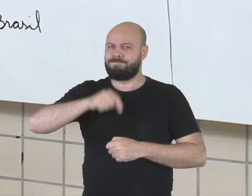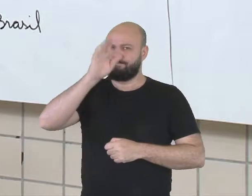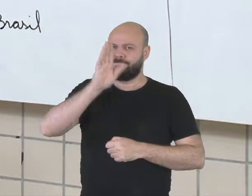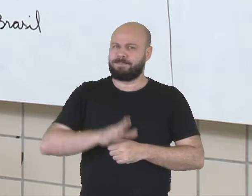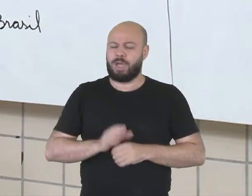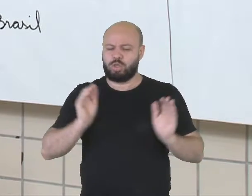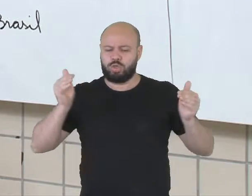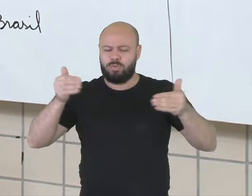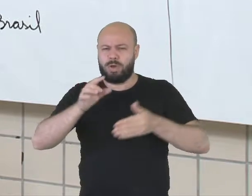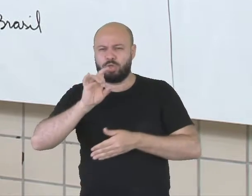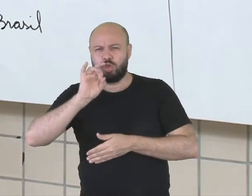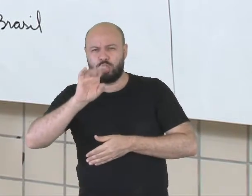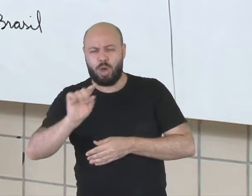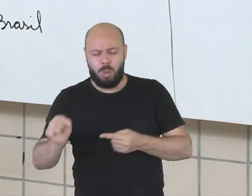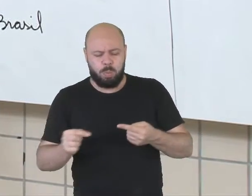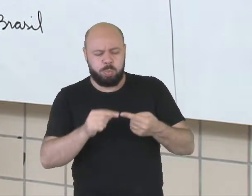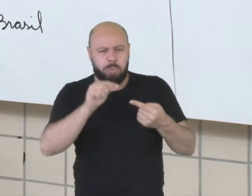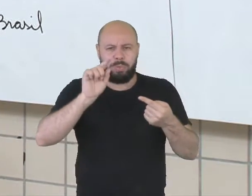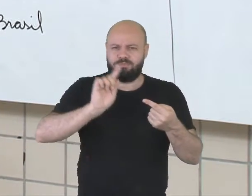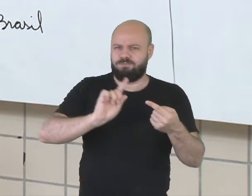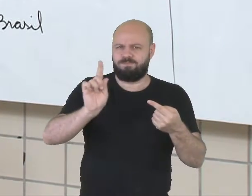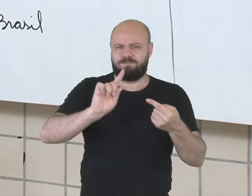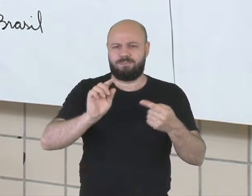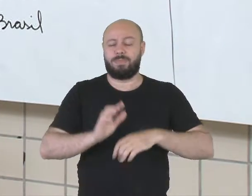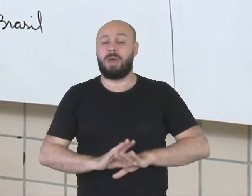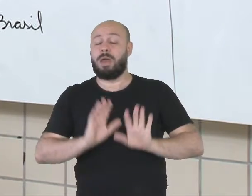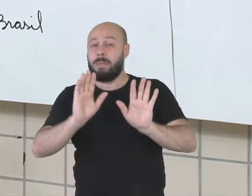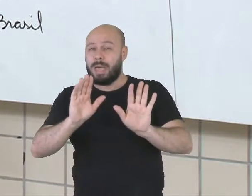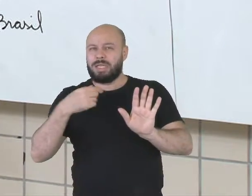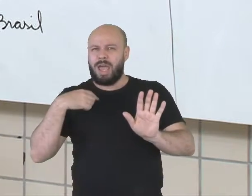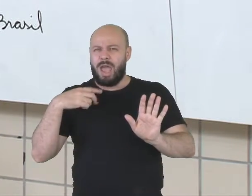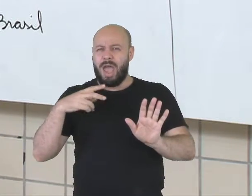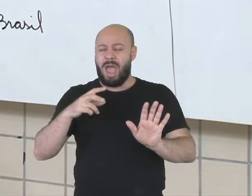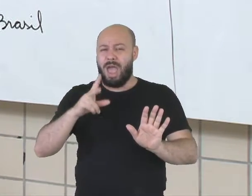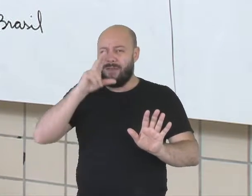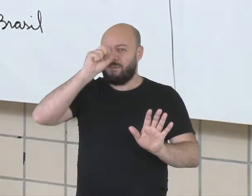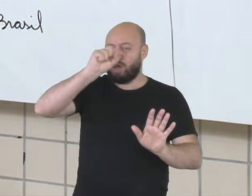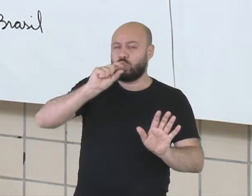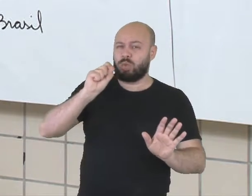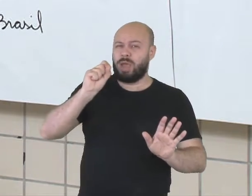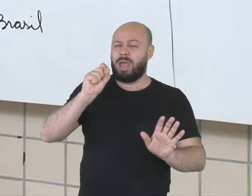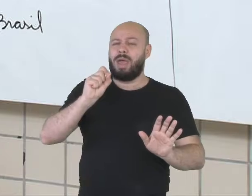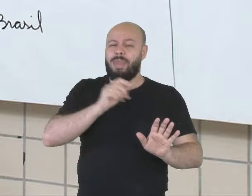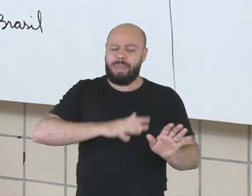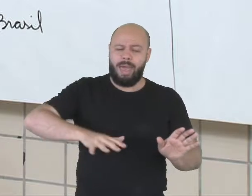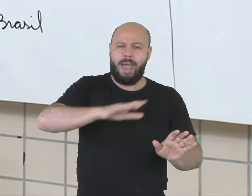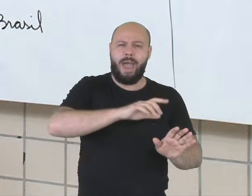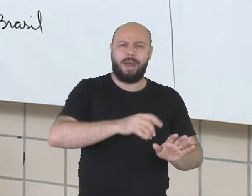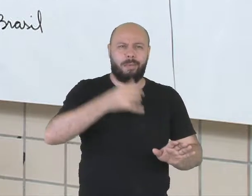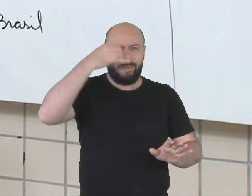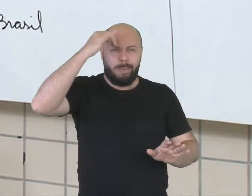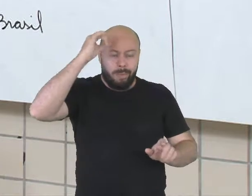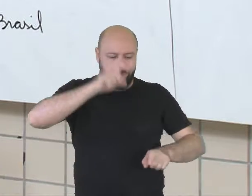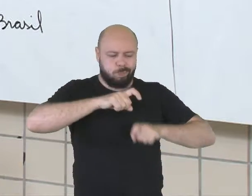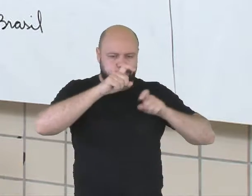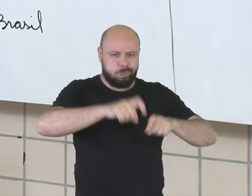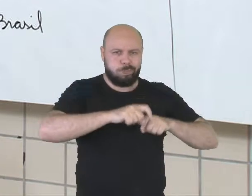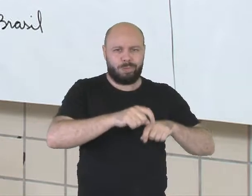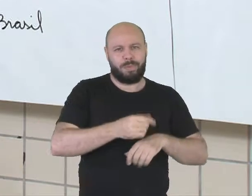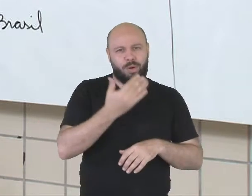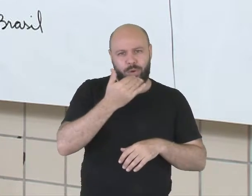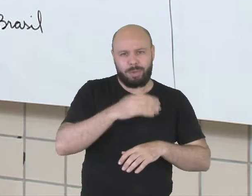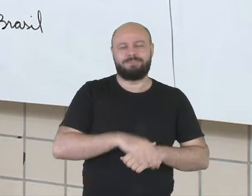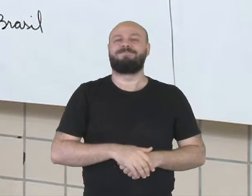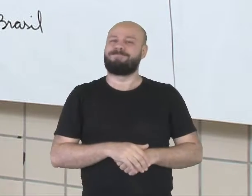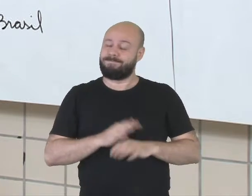está focada num único ponto, apesar de que é mais forte no setor primário da economia, que é o setor exatamente de agricultura e